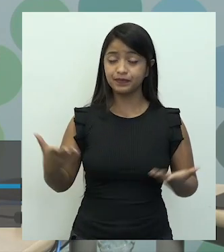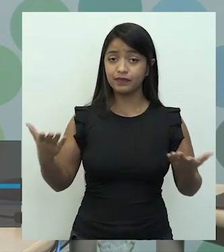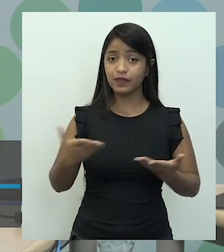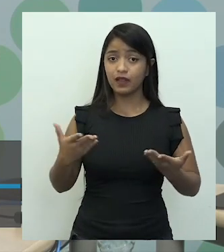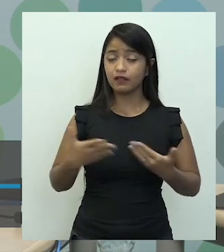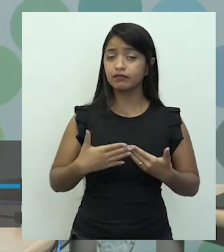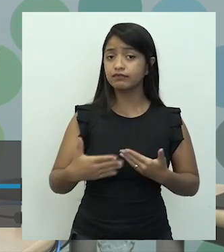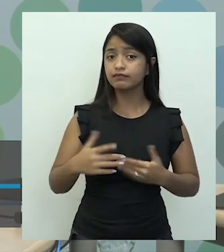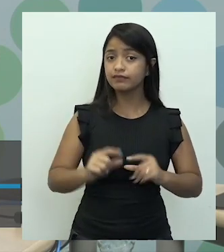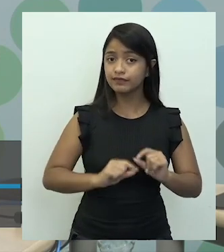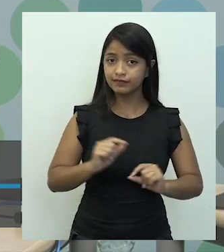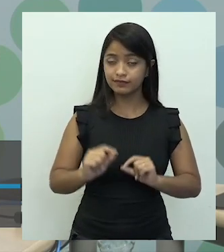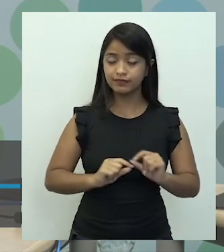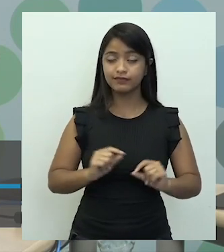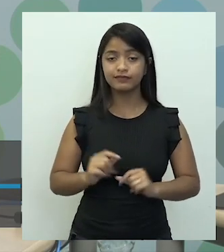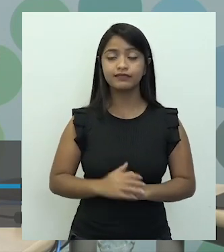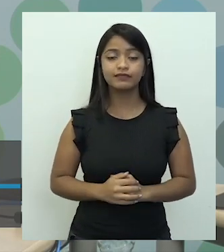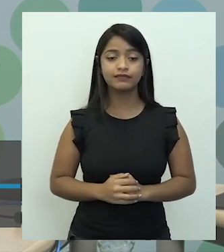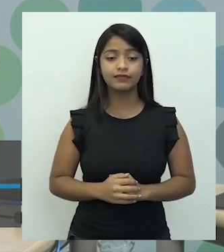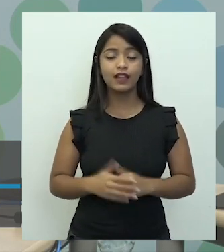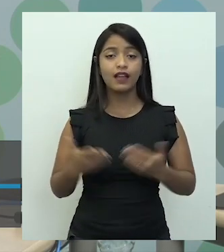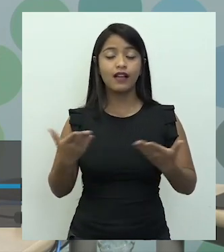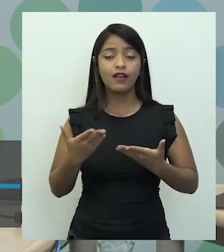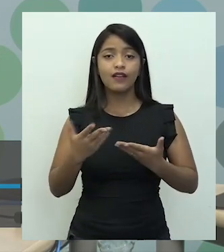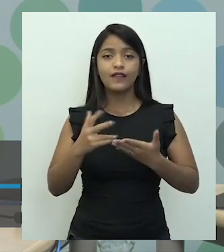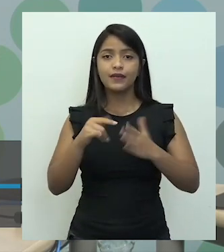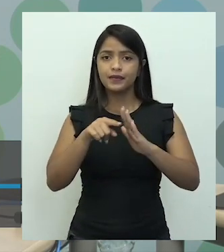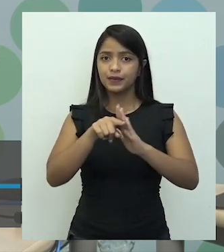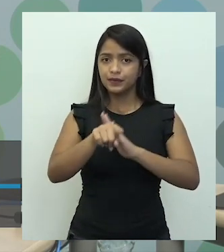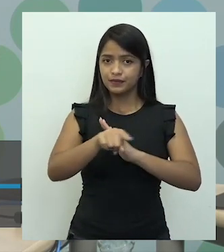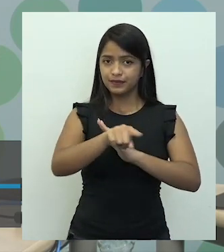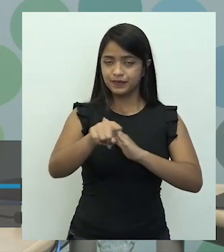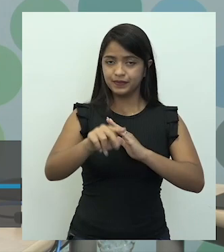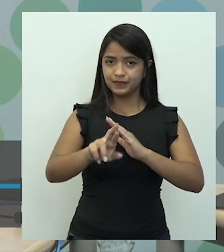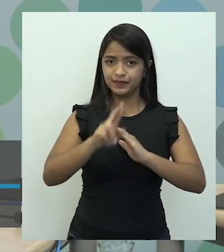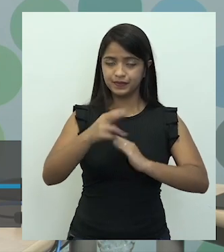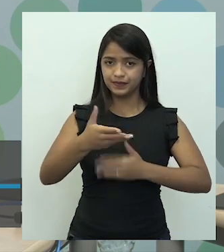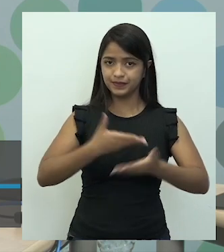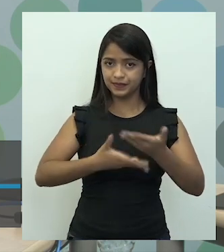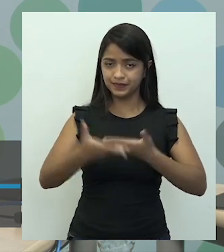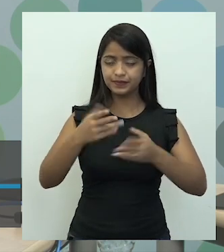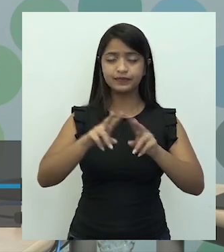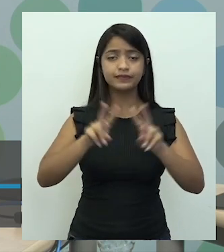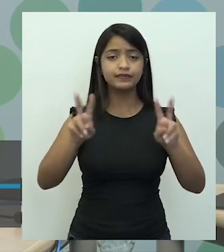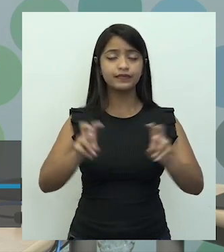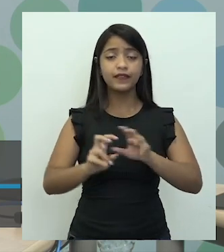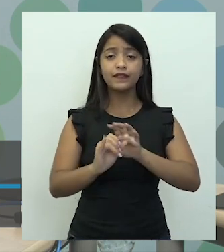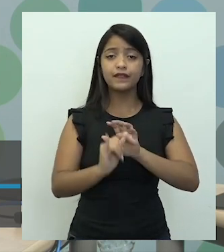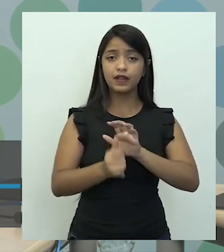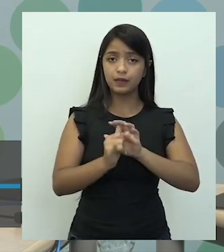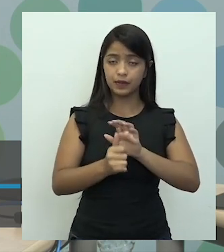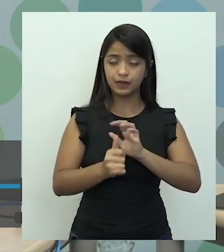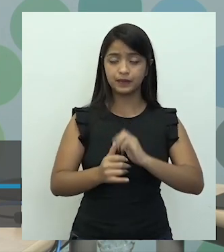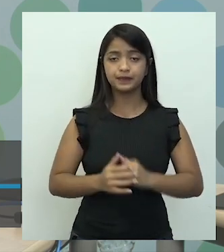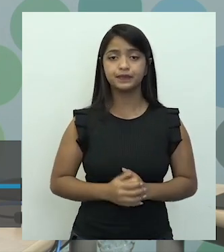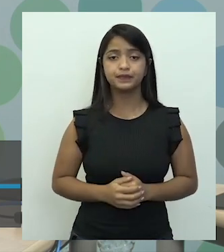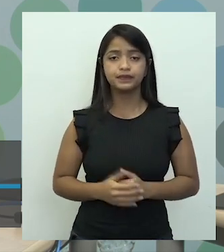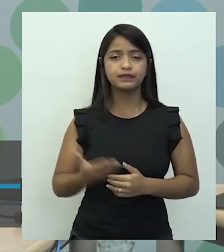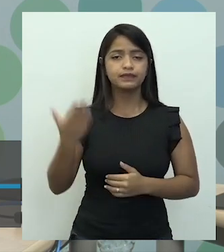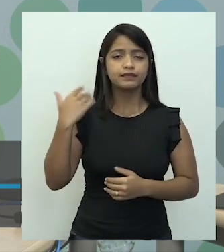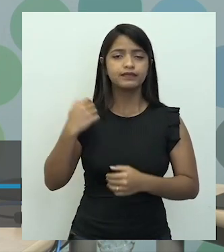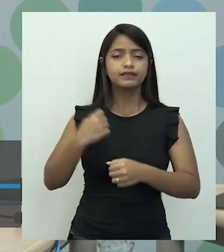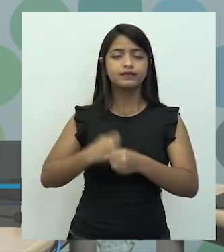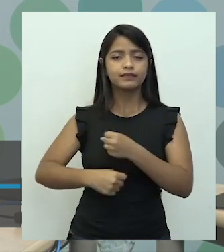vamos ver aqui, fazer uma interação, tá bom? Sobre fábula. No começo do ano, quando eu